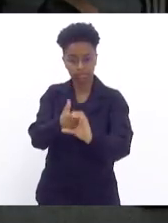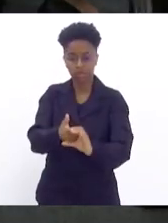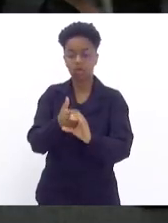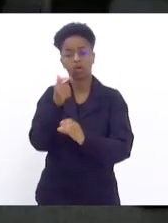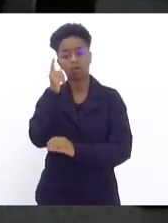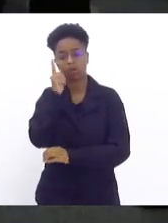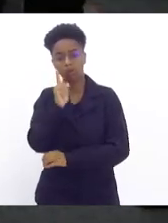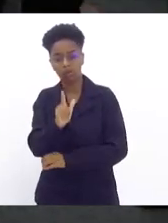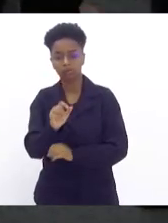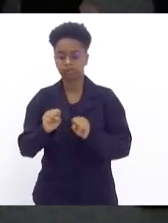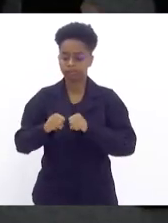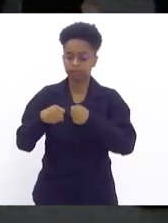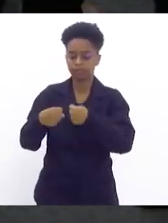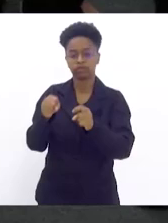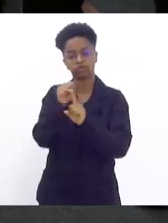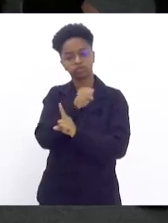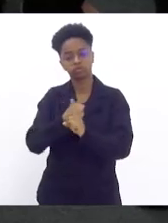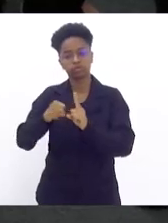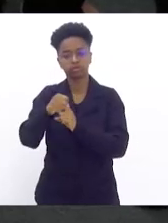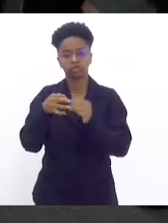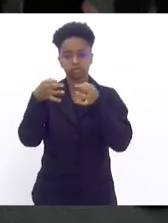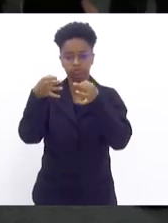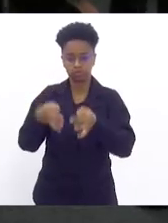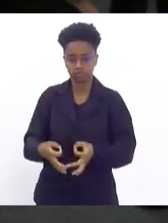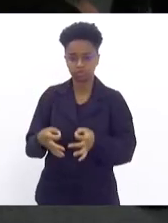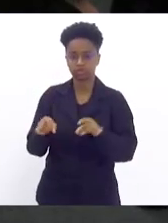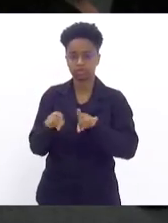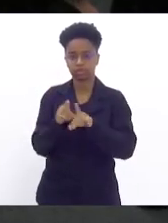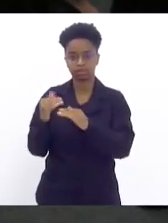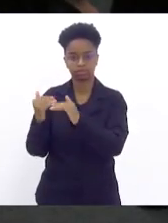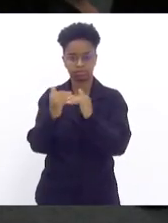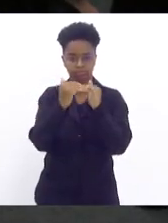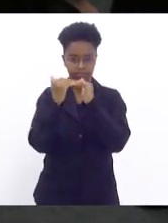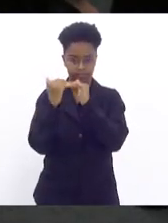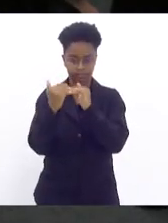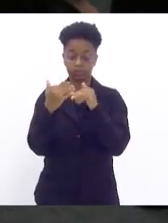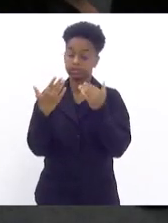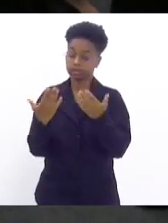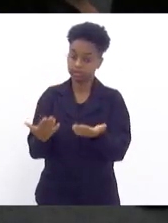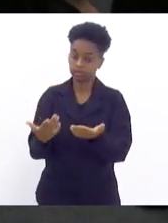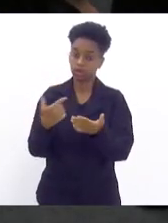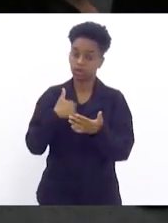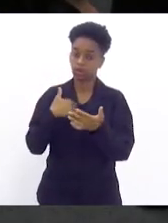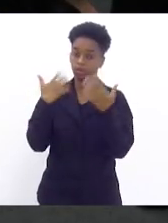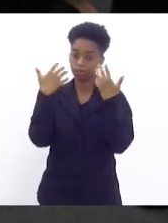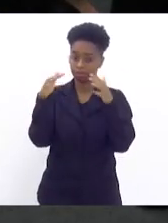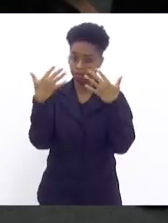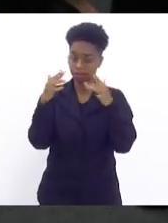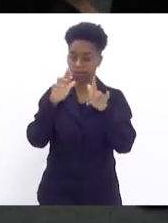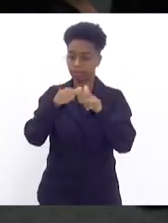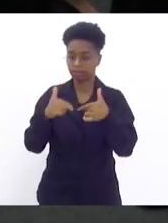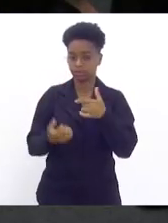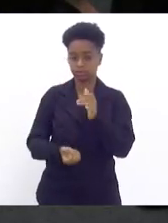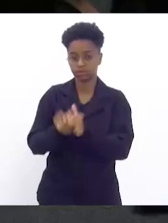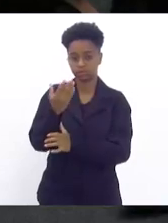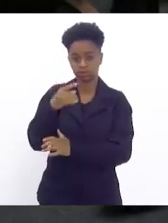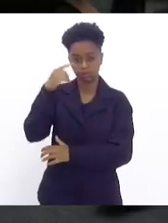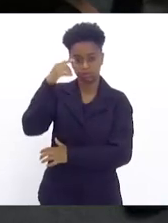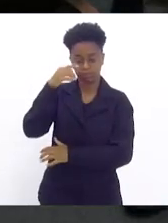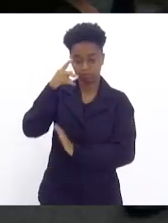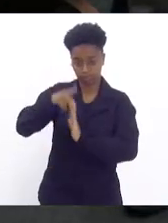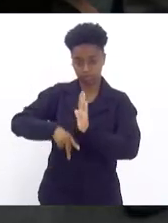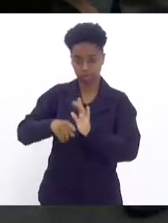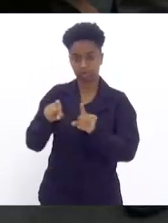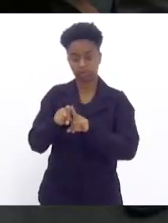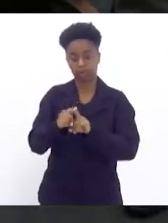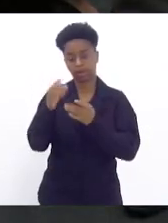defendemos né uma sociedade Justa e igualitária nesse sentido então quero felicitar seu projeto e aproveitar